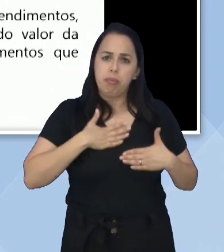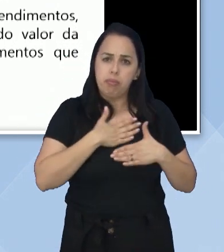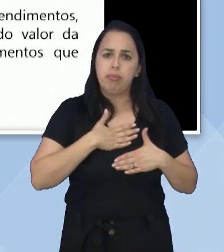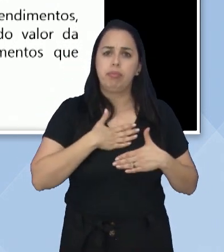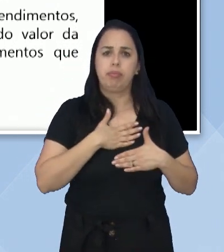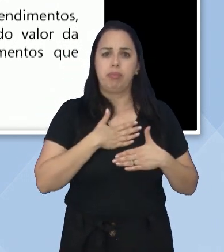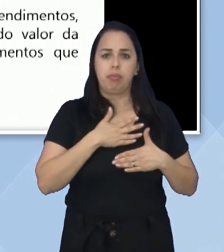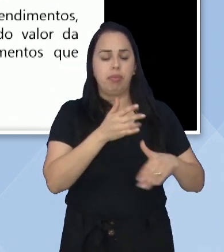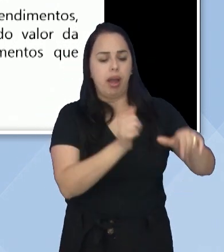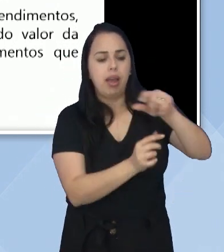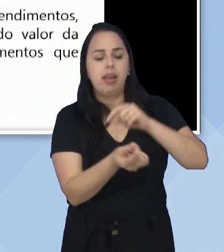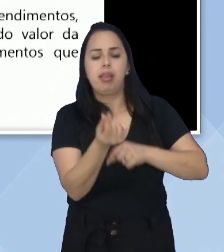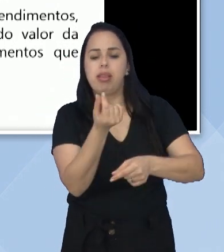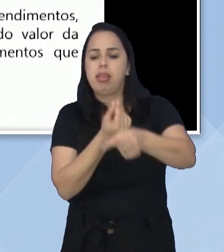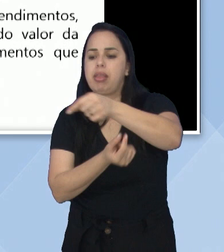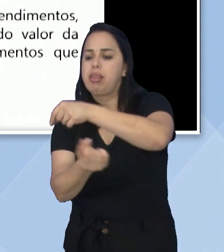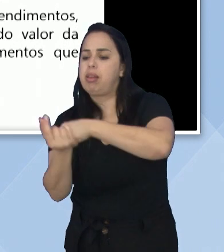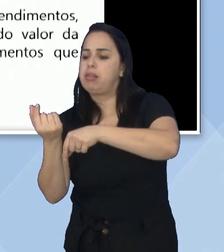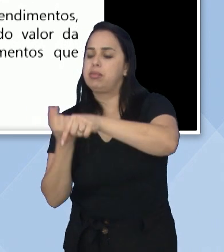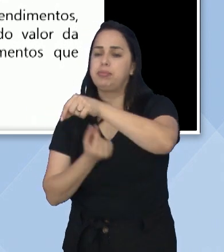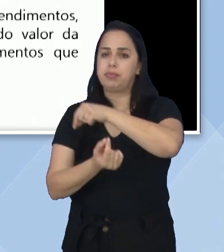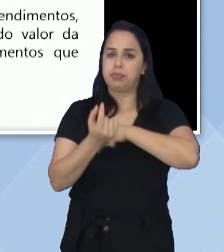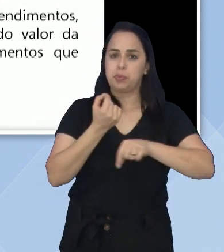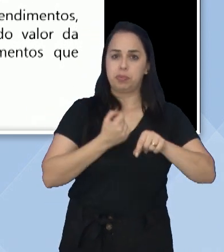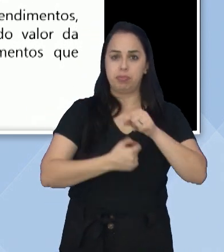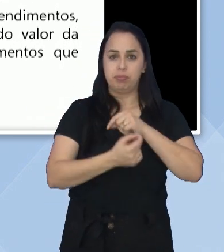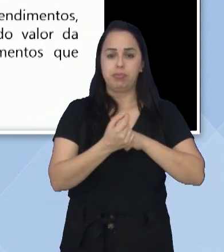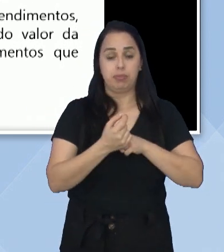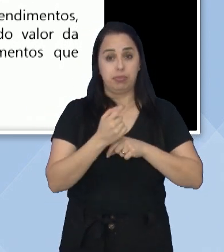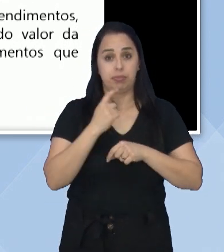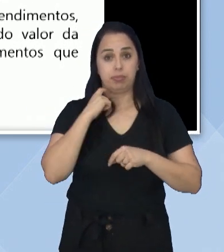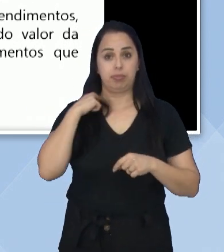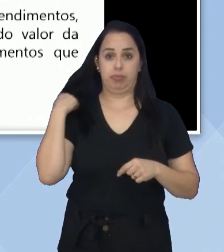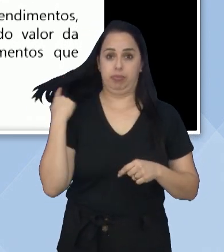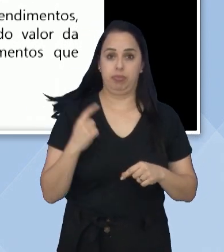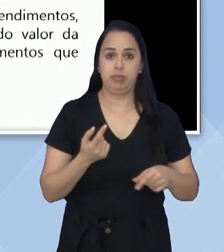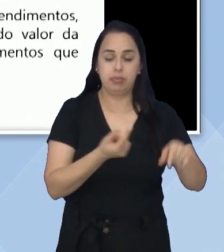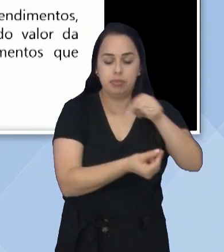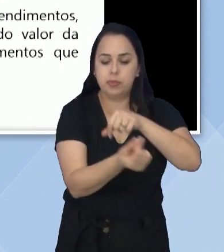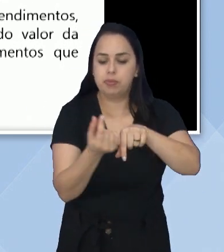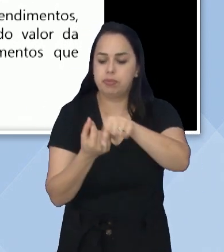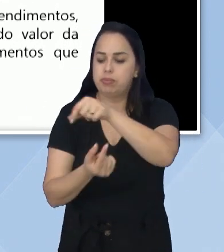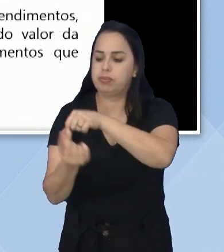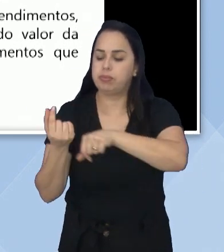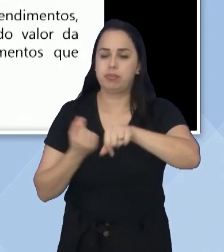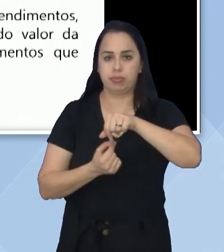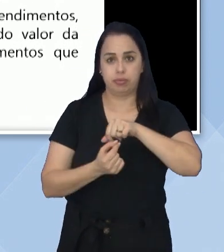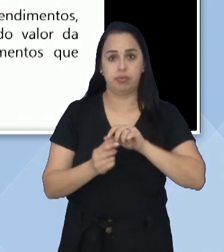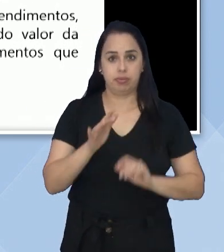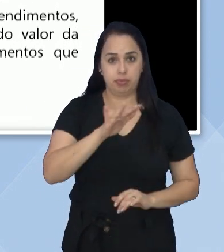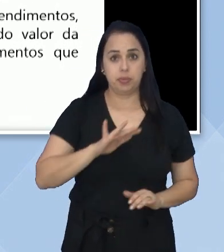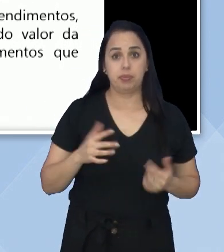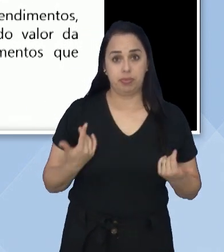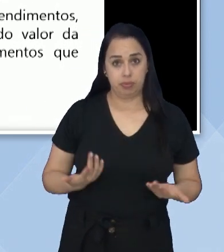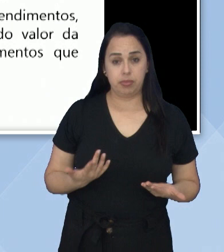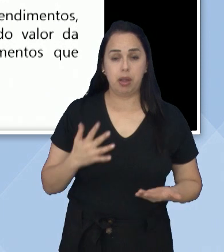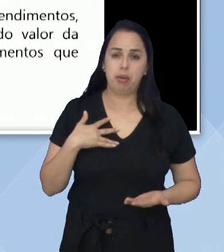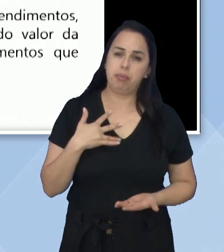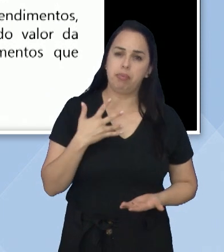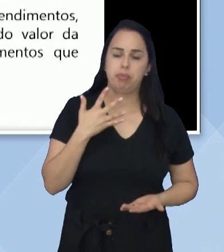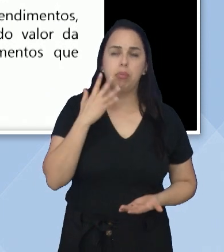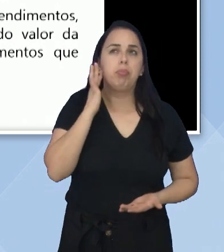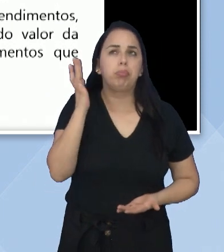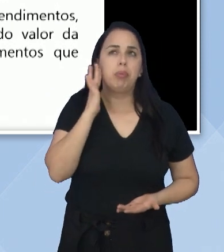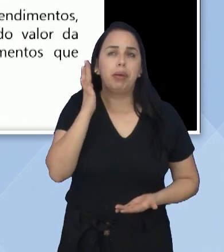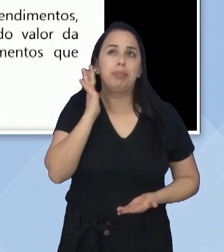e que vá para um outro investimento E assim a gente está mantendo uma corrente de qualificação dos espaços Pode parecer sonho